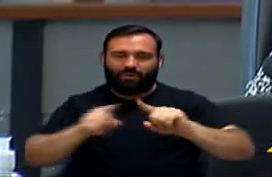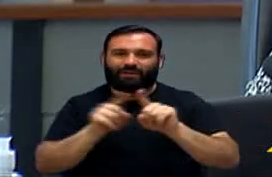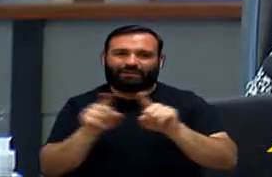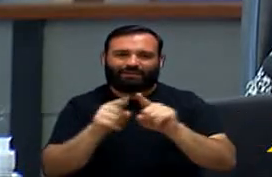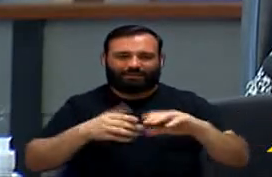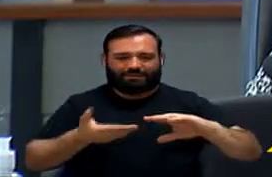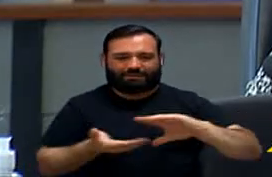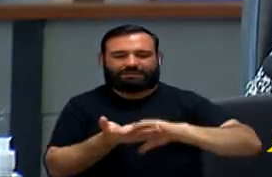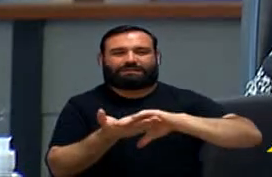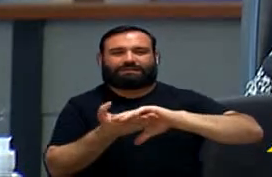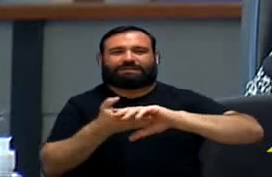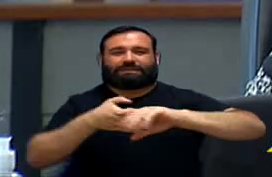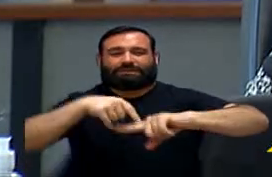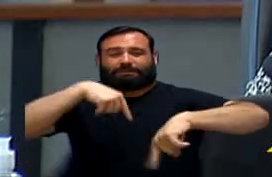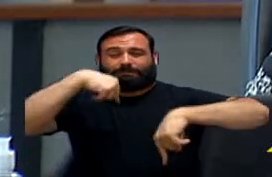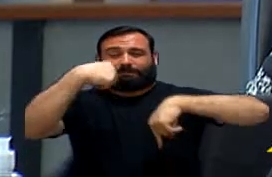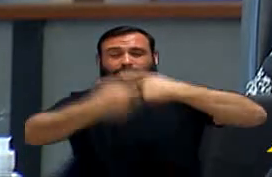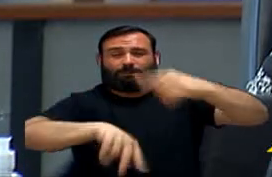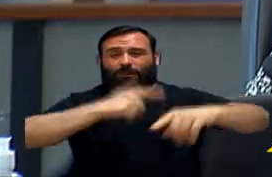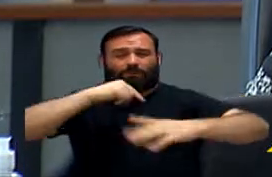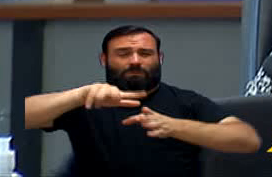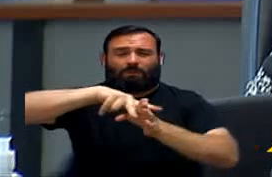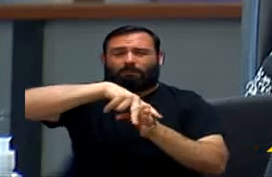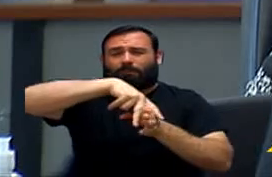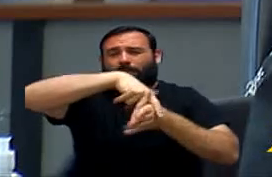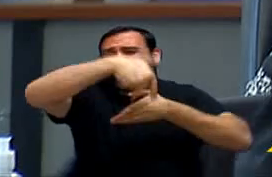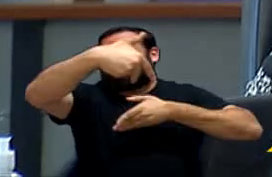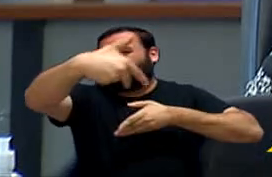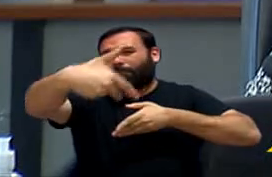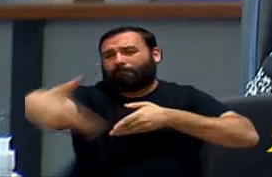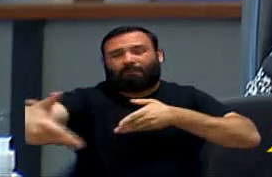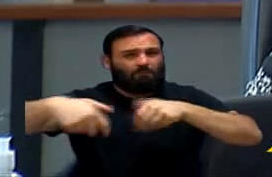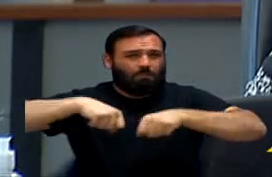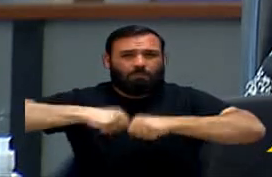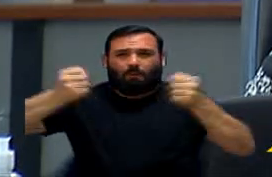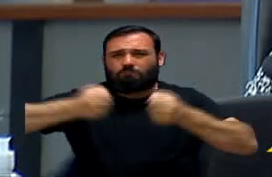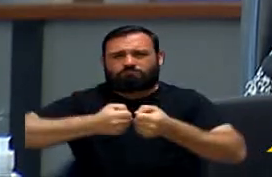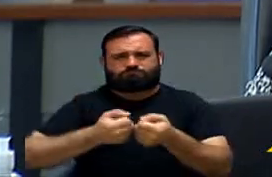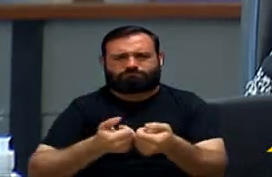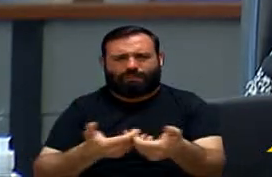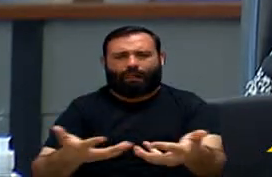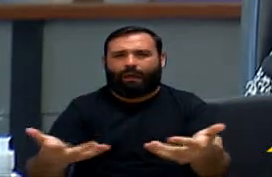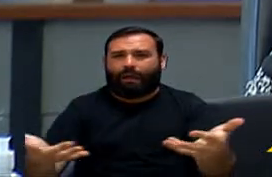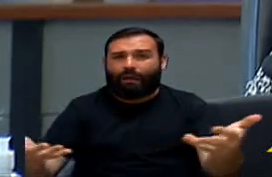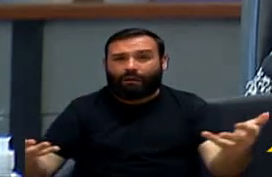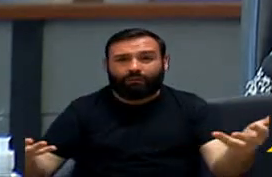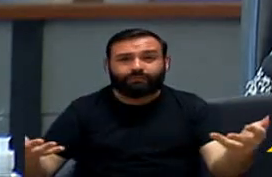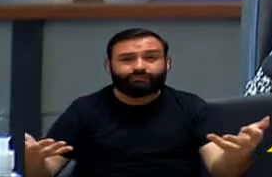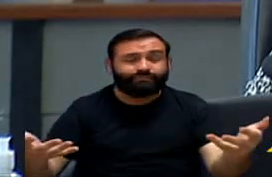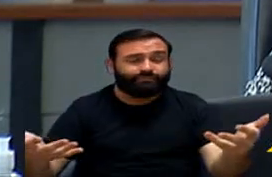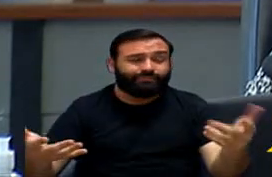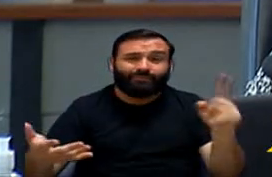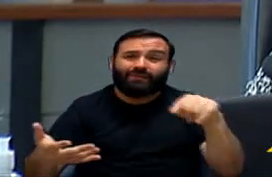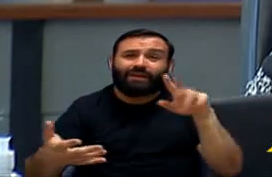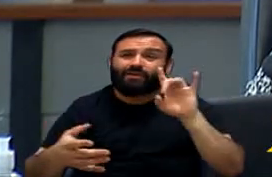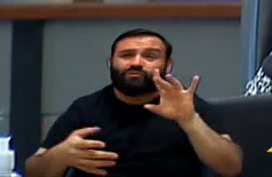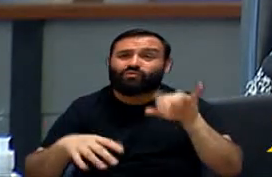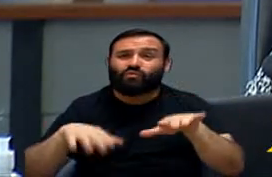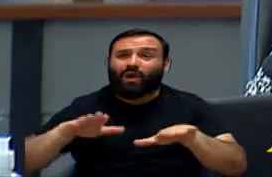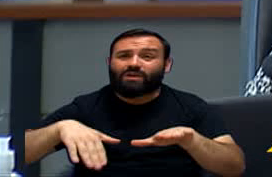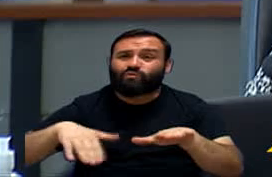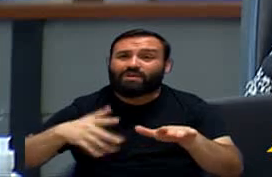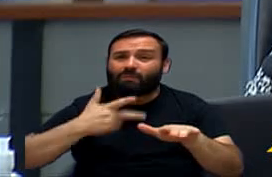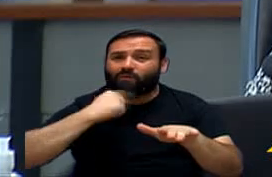paralama mas o cara voou despedaçou tudo e o que era mais simples era ele reduzir a